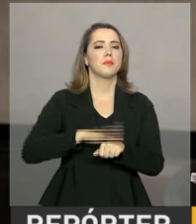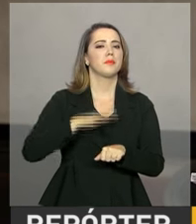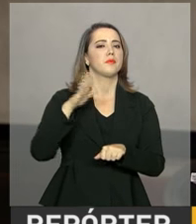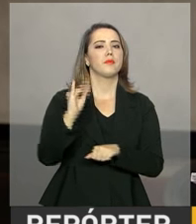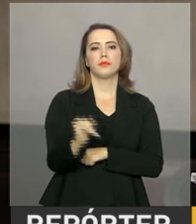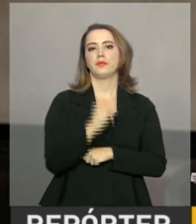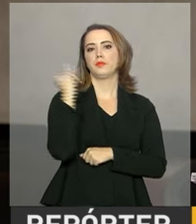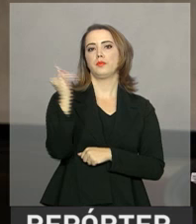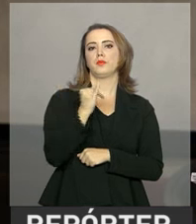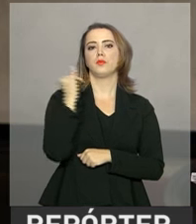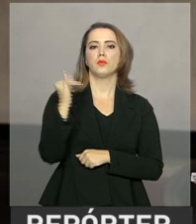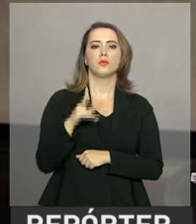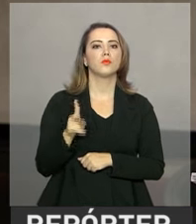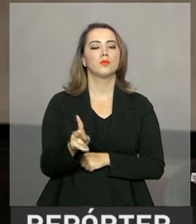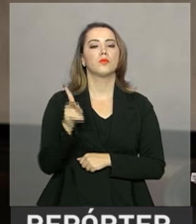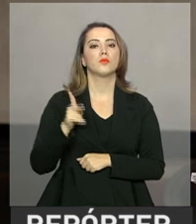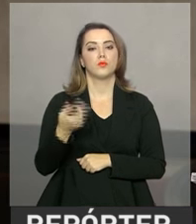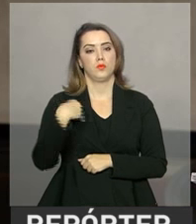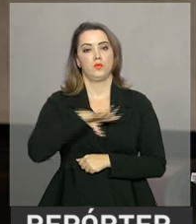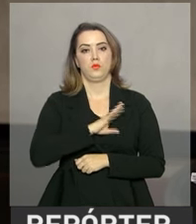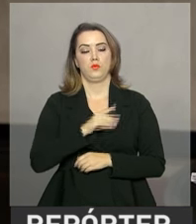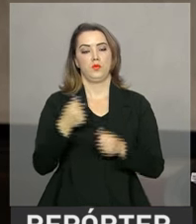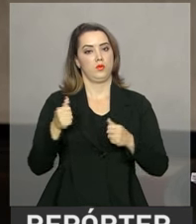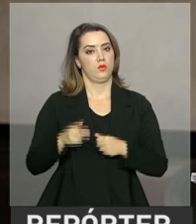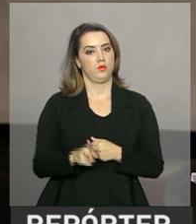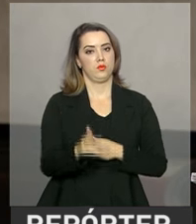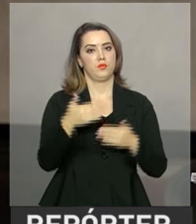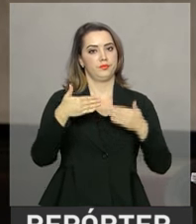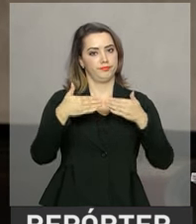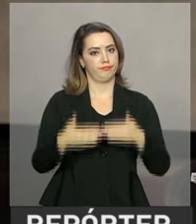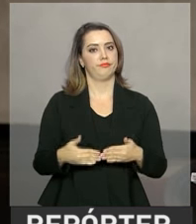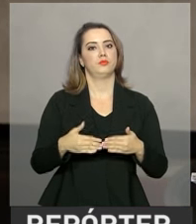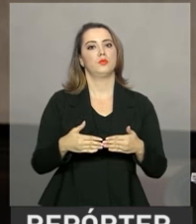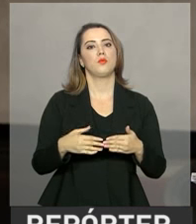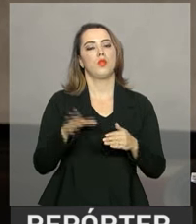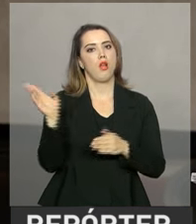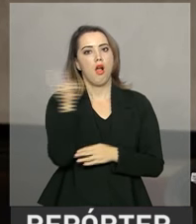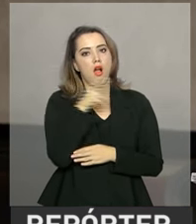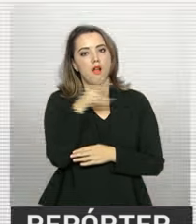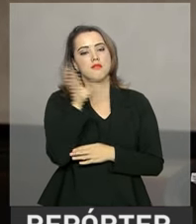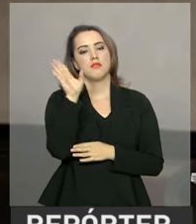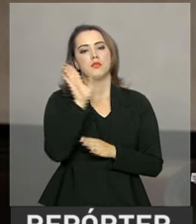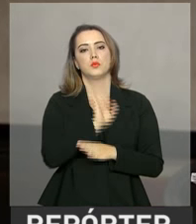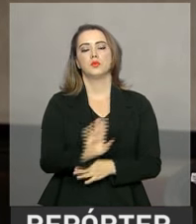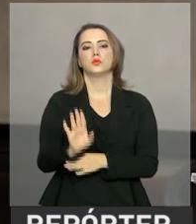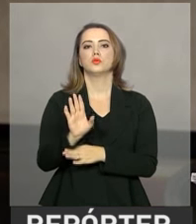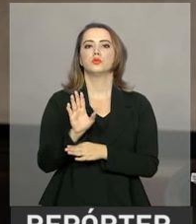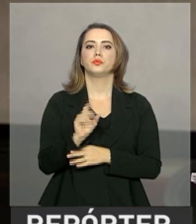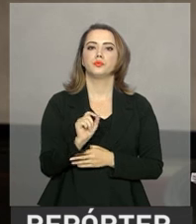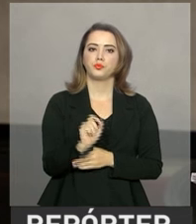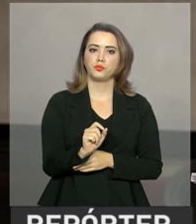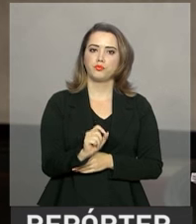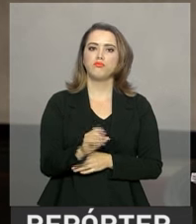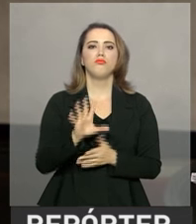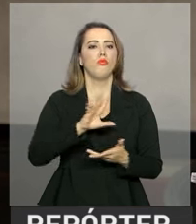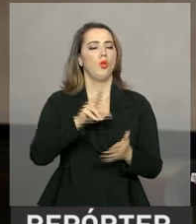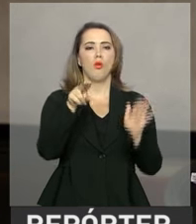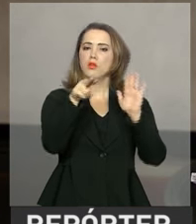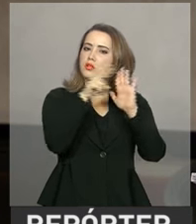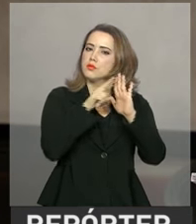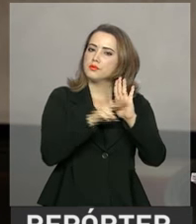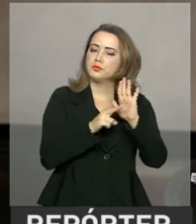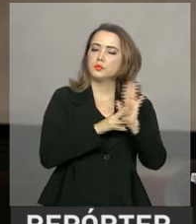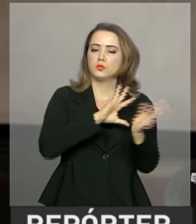eficaz possível, que nós possamos estar prontos para o mais rápido possível atender qualquer ocorrência. Os protocolos são os